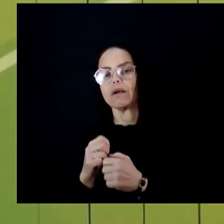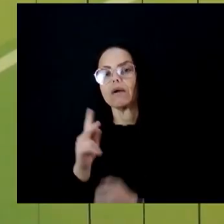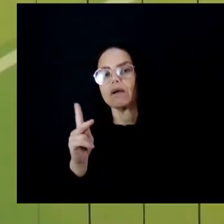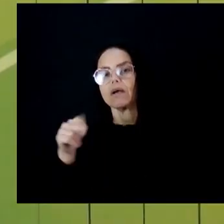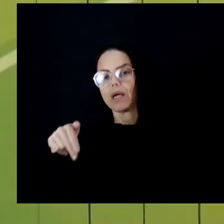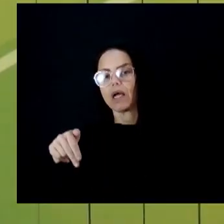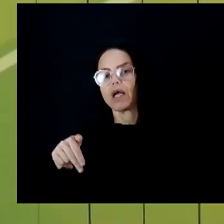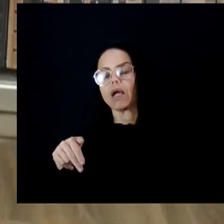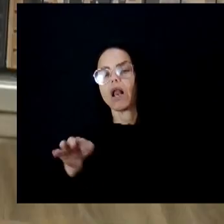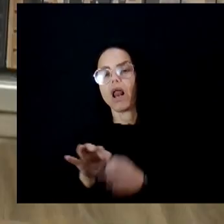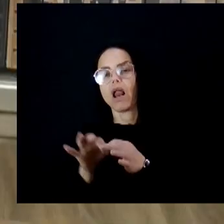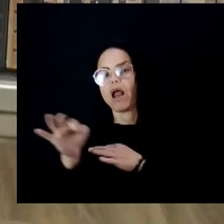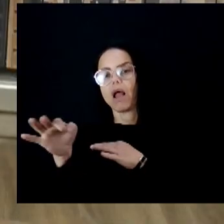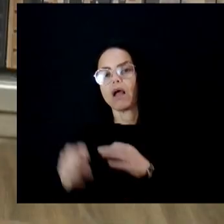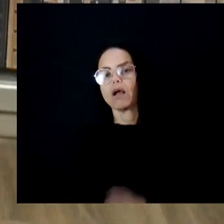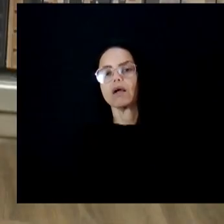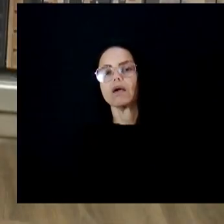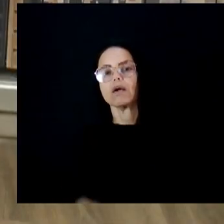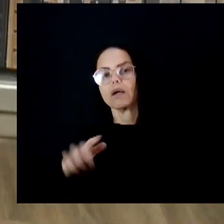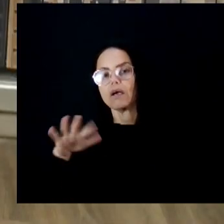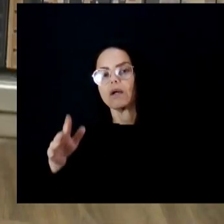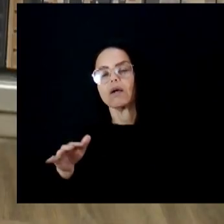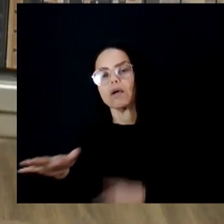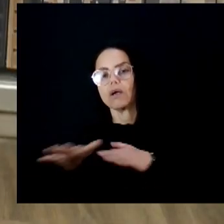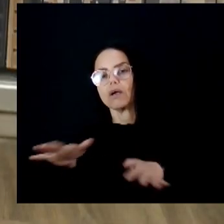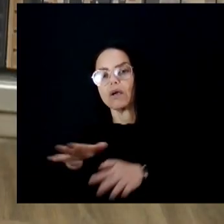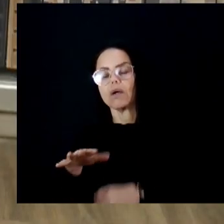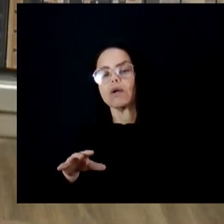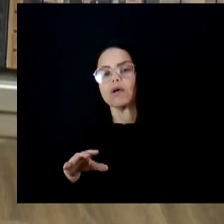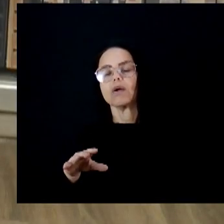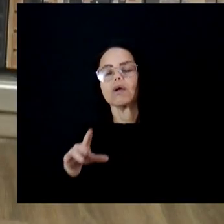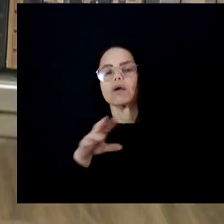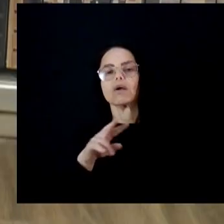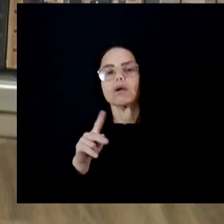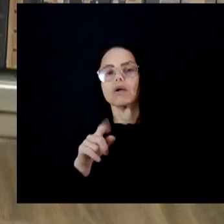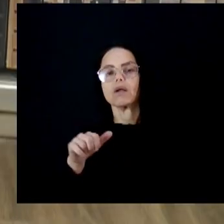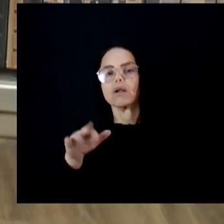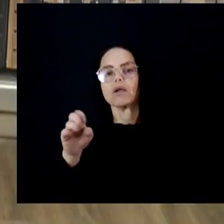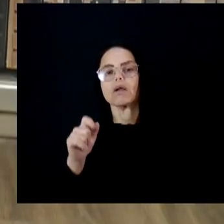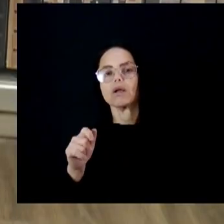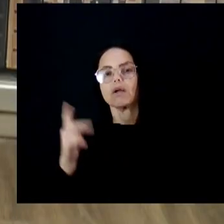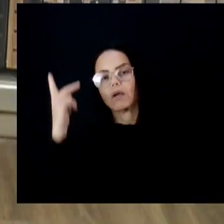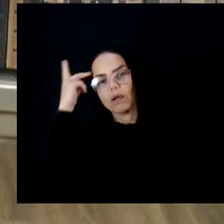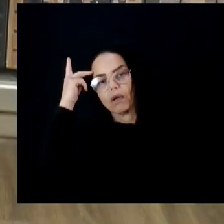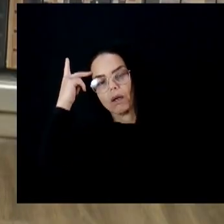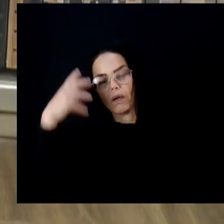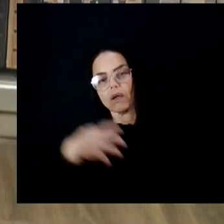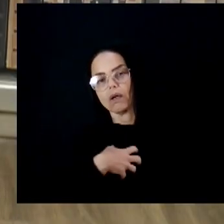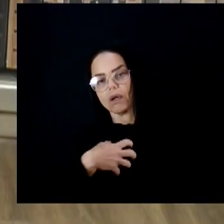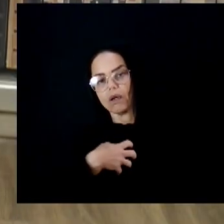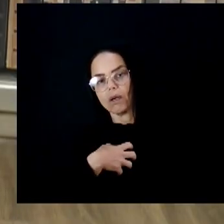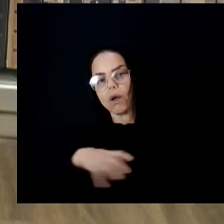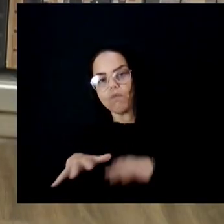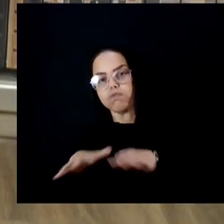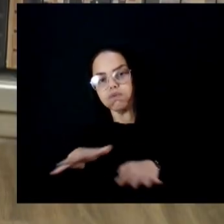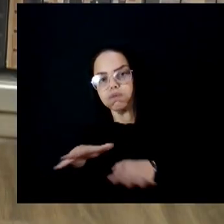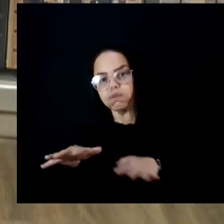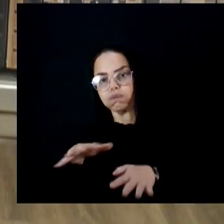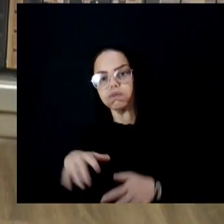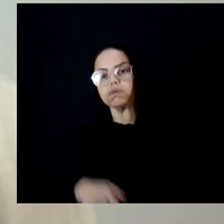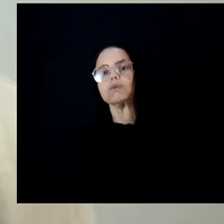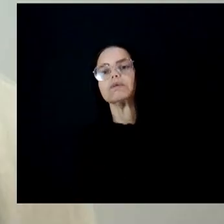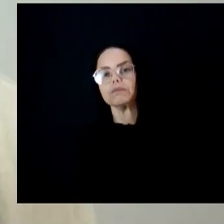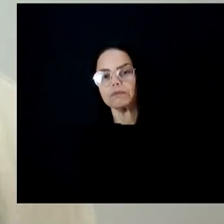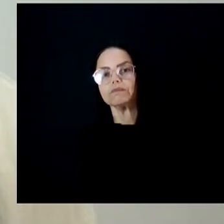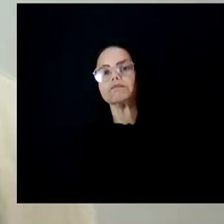exemplo, acontece um terremoto no Chile, as pessoas em São Paulo acabam sentindo tremores? Pode sim acontecer.